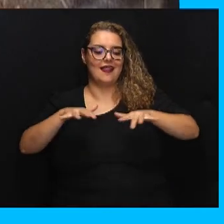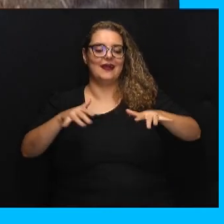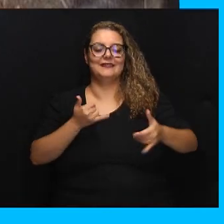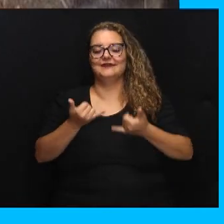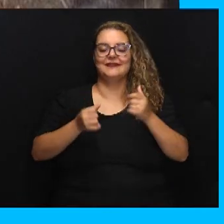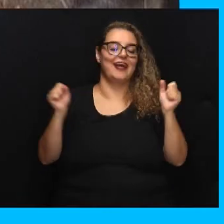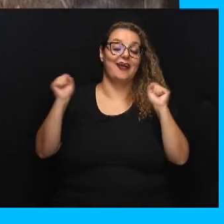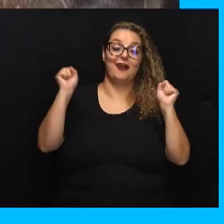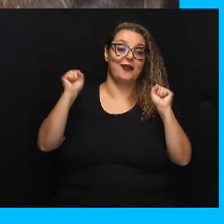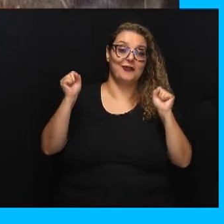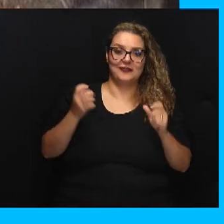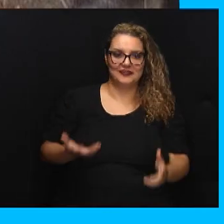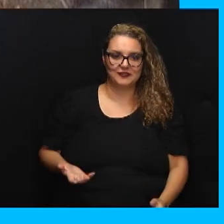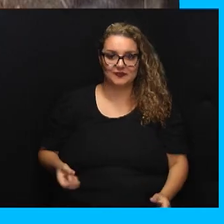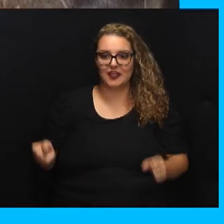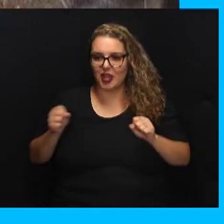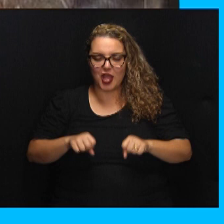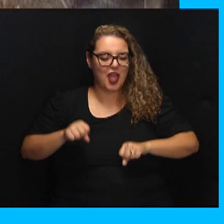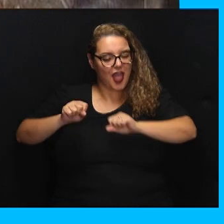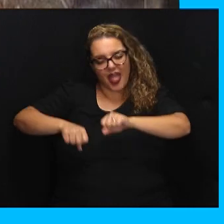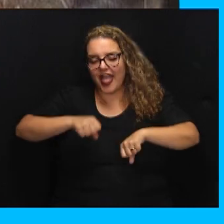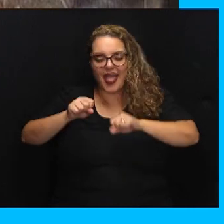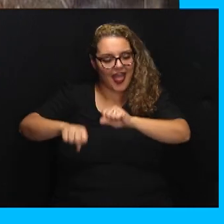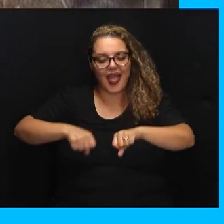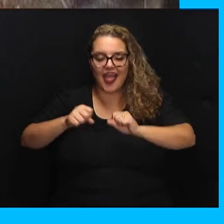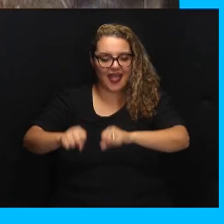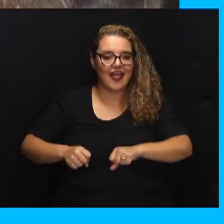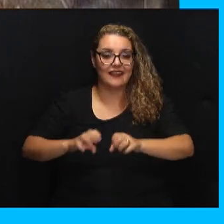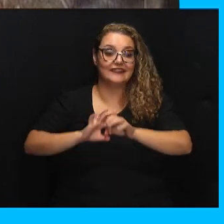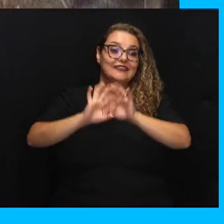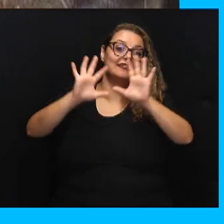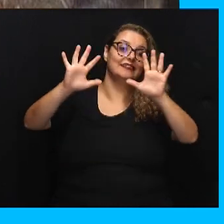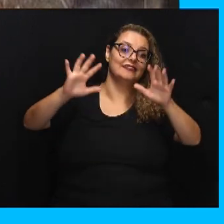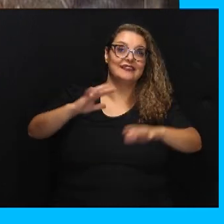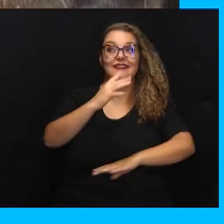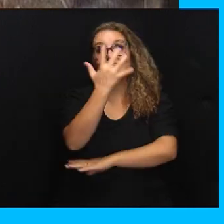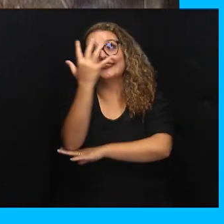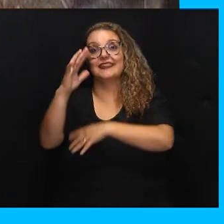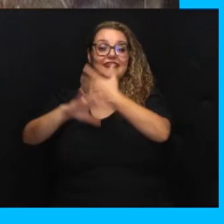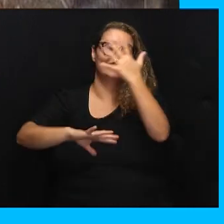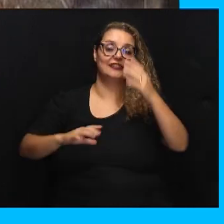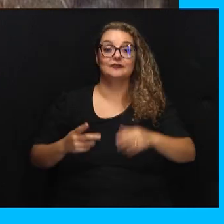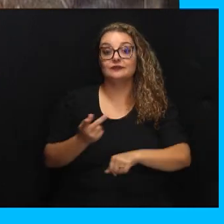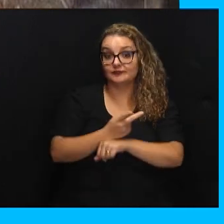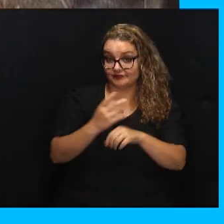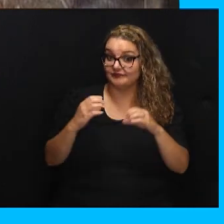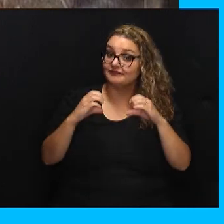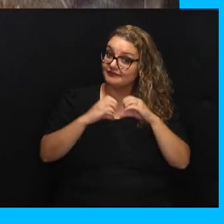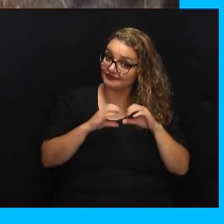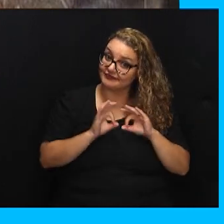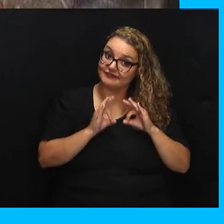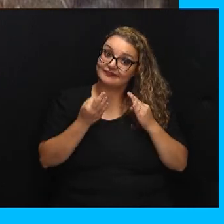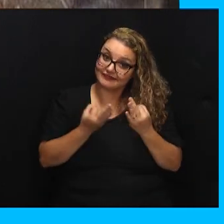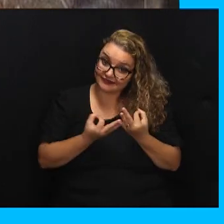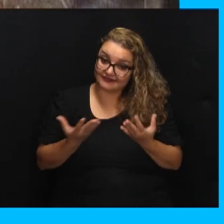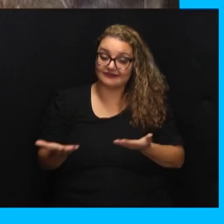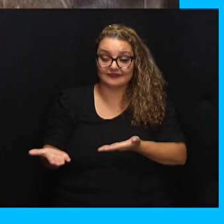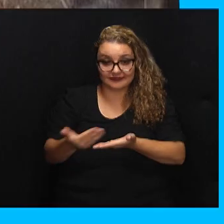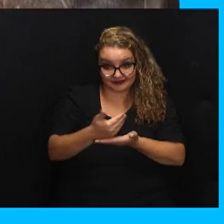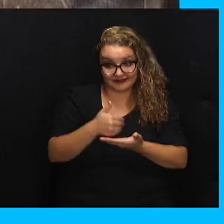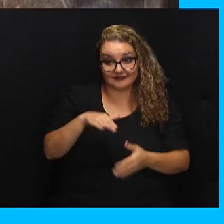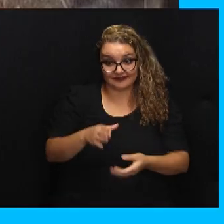brincalhão. Ele adora correr e brincar ao ar livre e procura uma família amorosa e acolhedora. Para